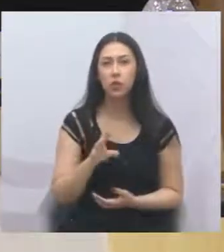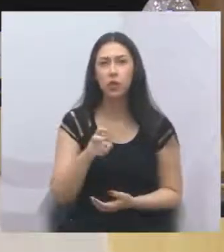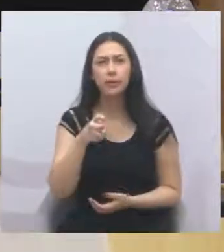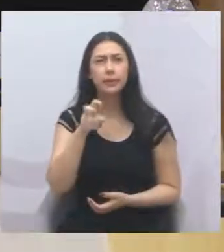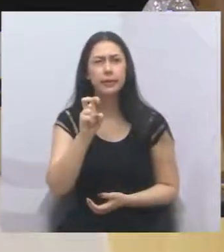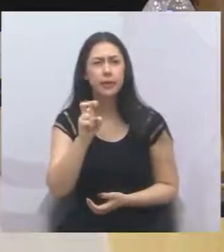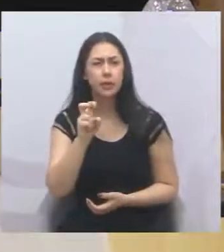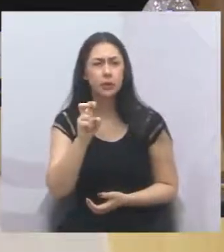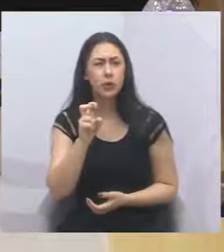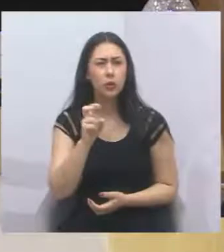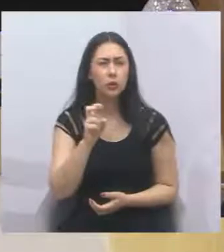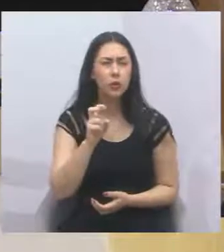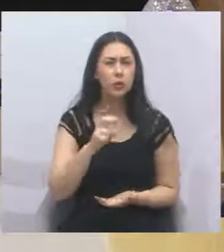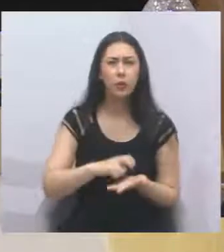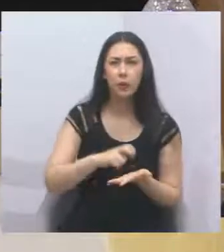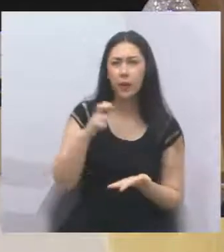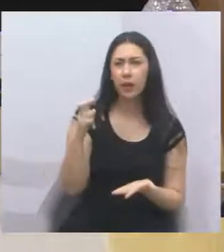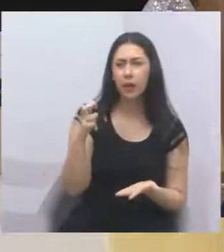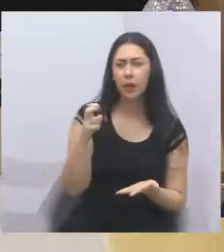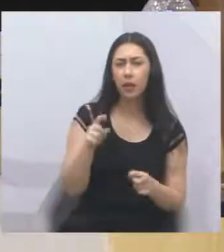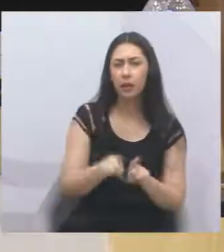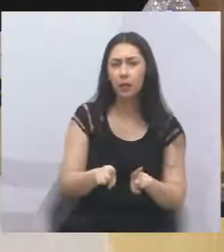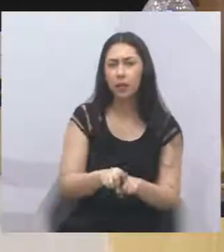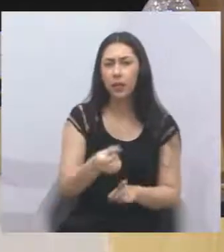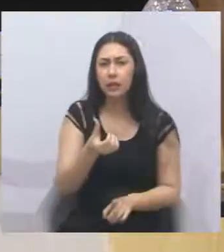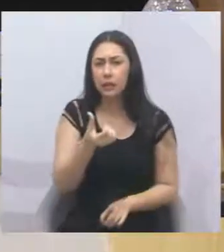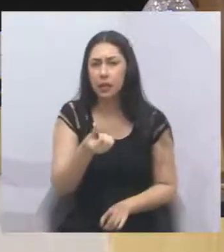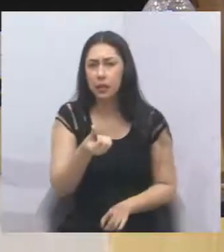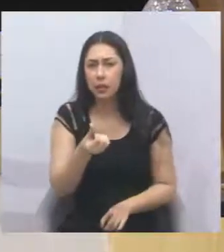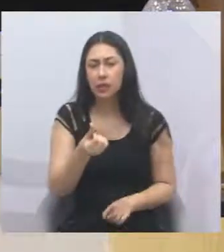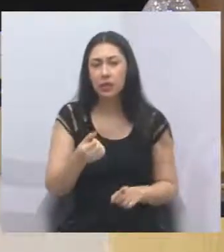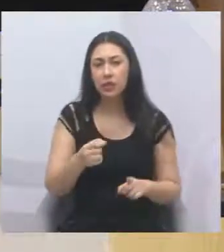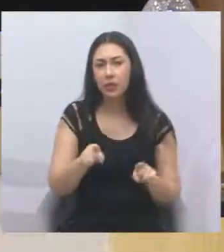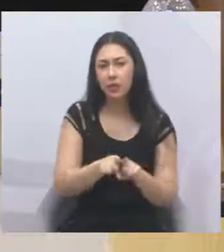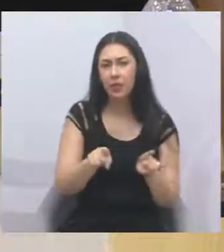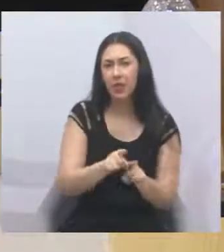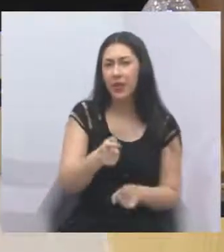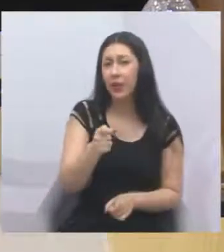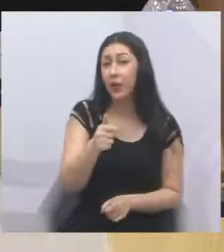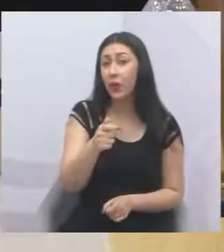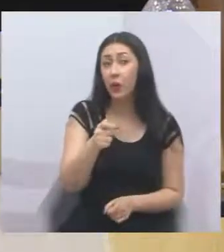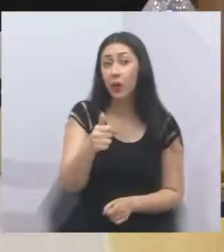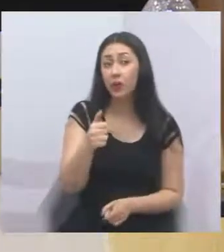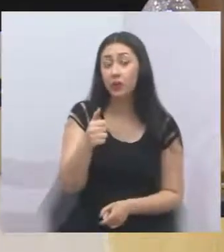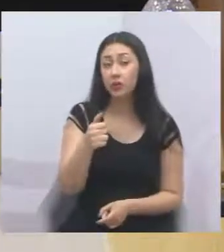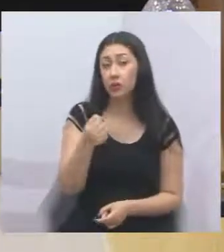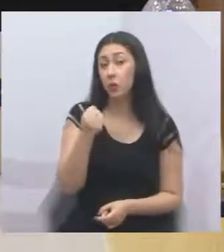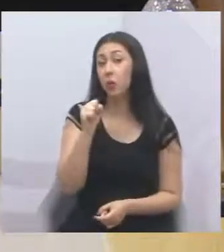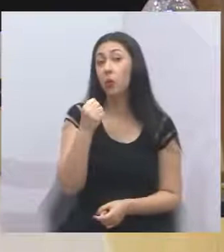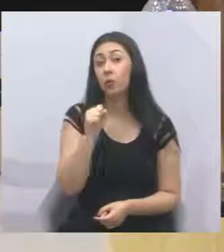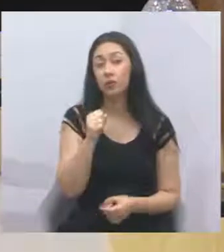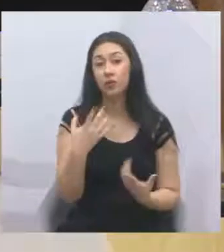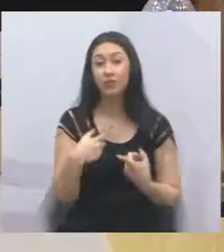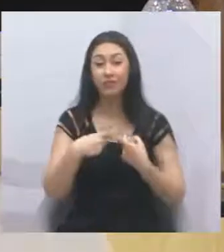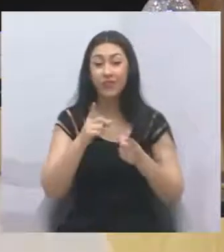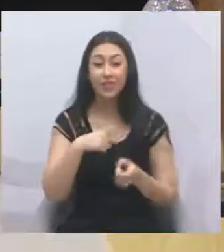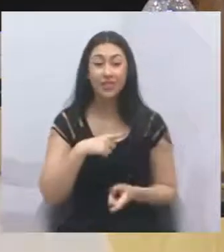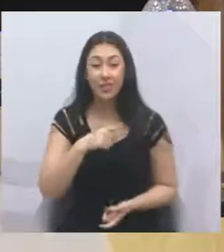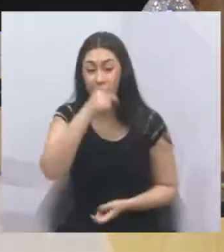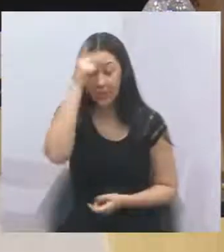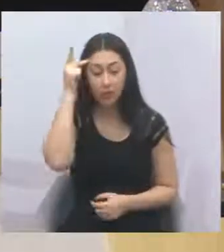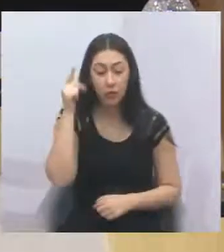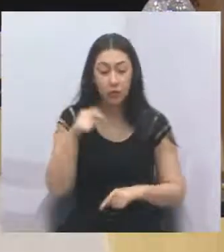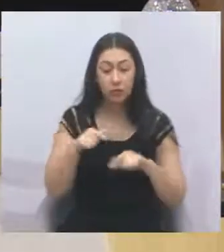5h10, 6h10 e depois 7h55, os quais não atendem os trabalhadores que entram no expediente 8 da